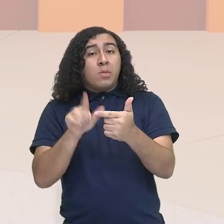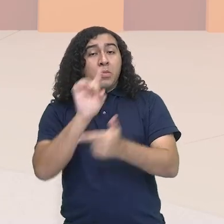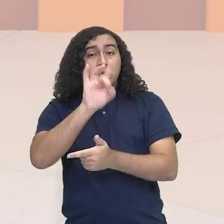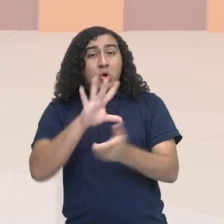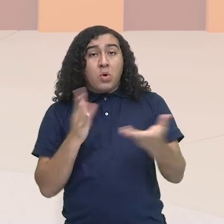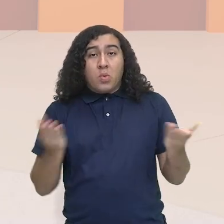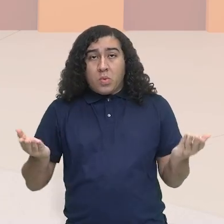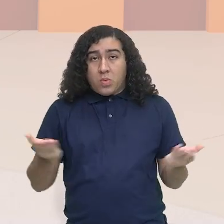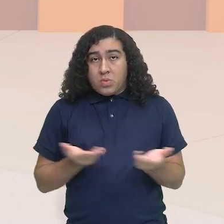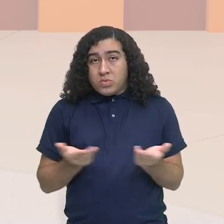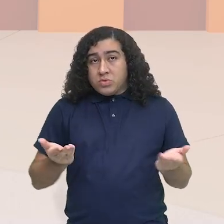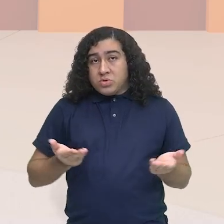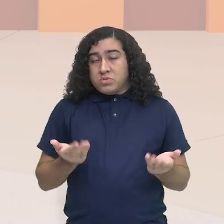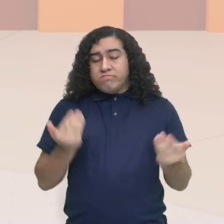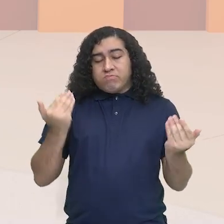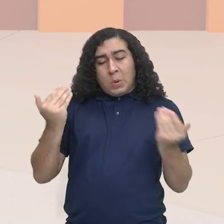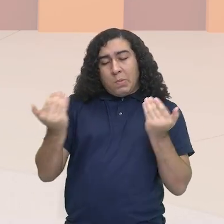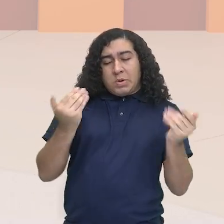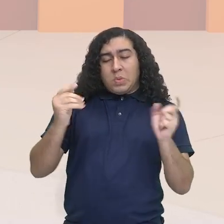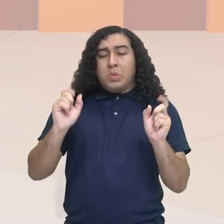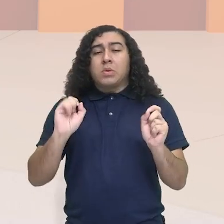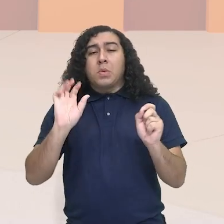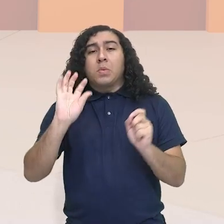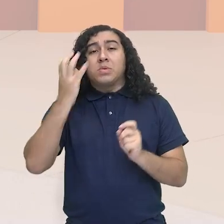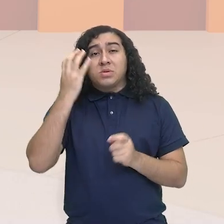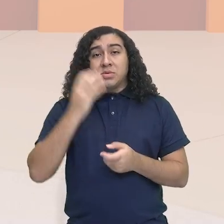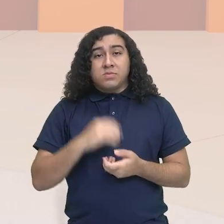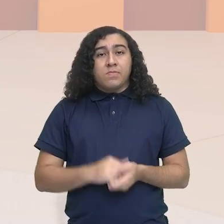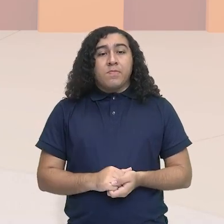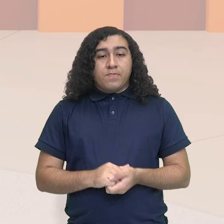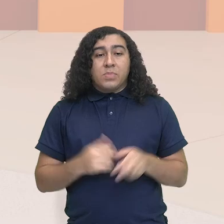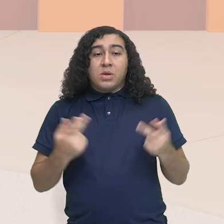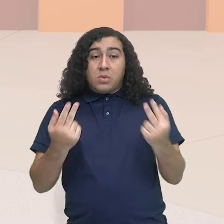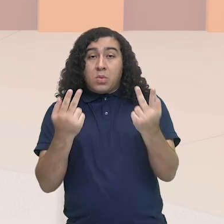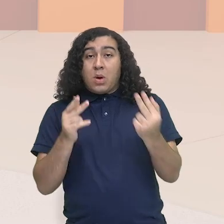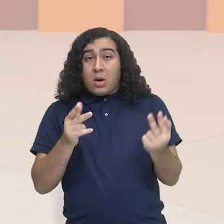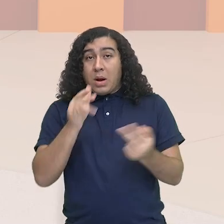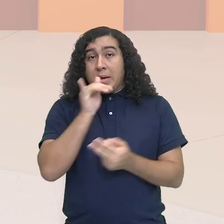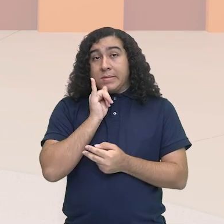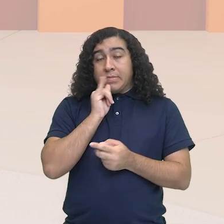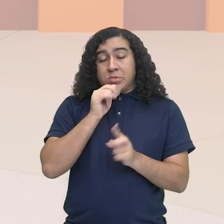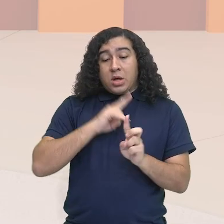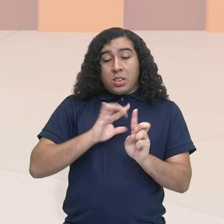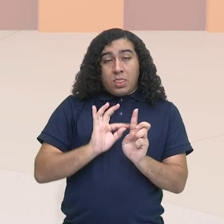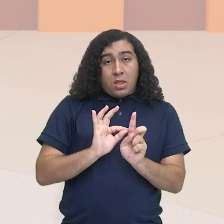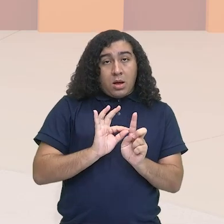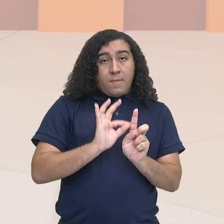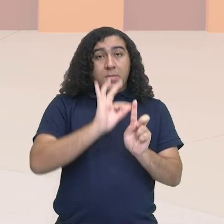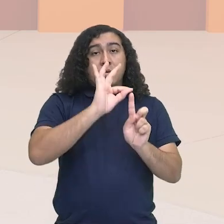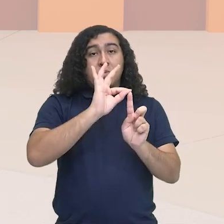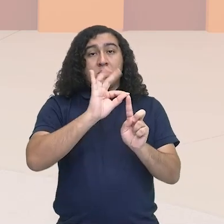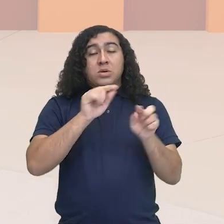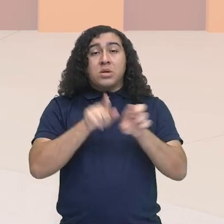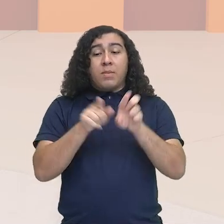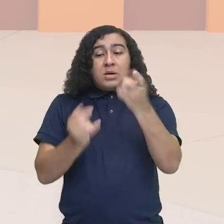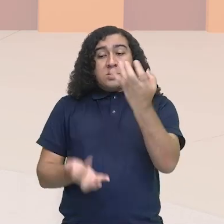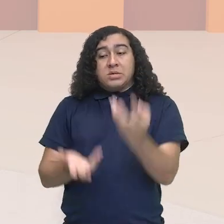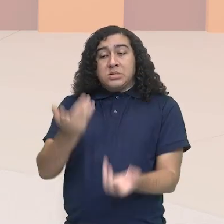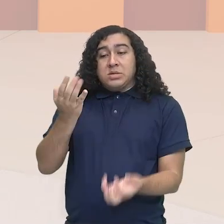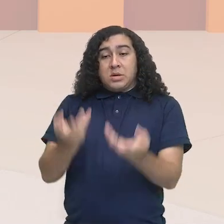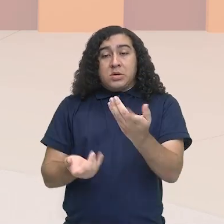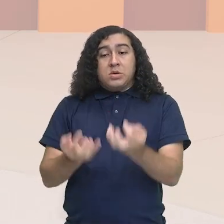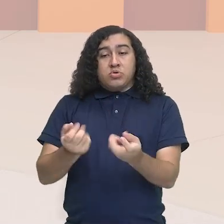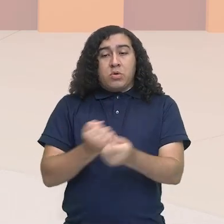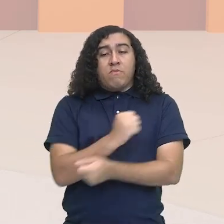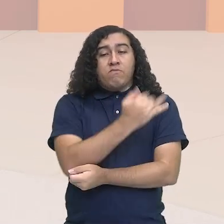dos dias atuais, né? O que vem acontecendo? Como é o caso aí do aumento das temperaturas, dos incêndios